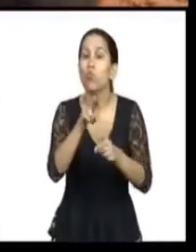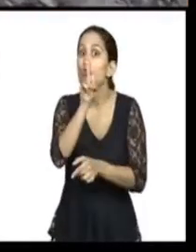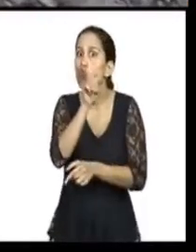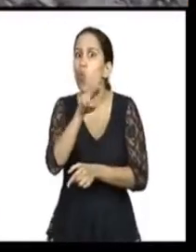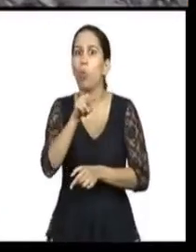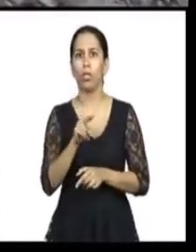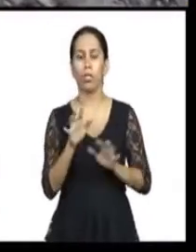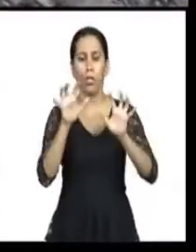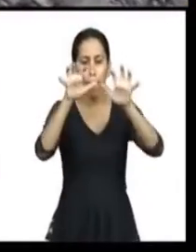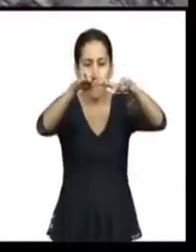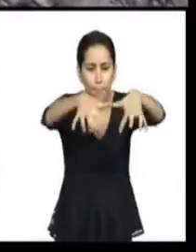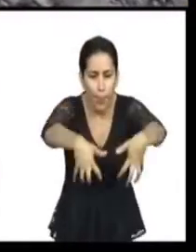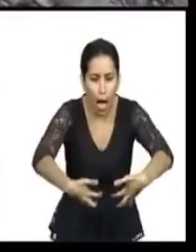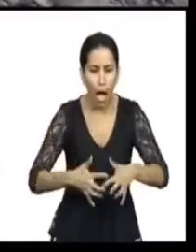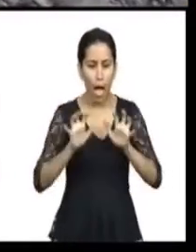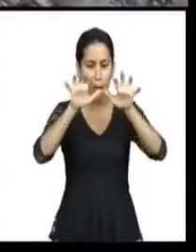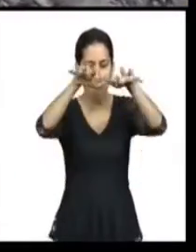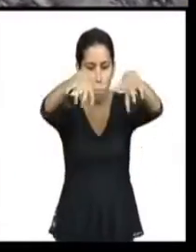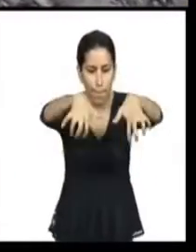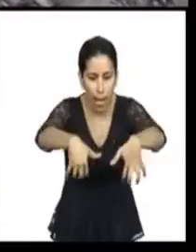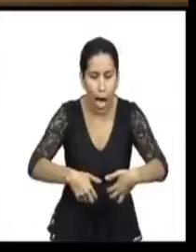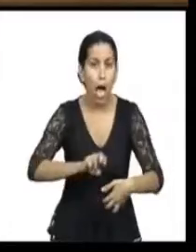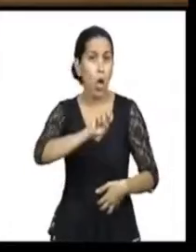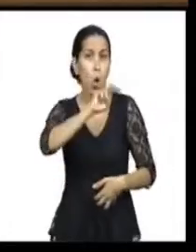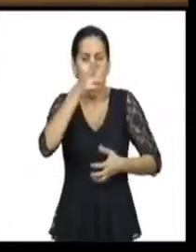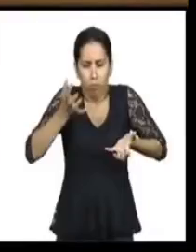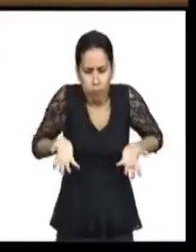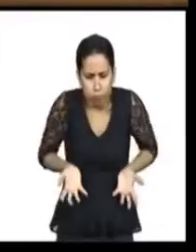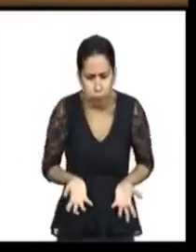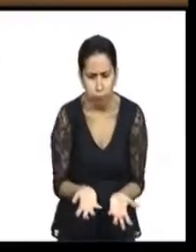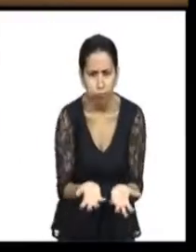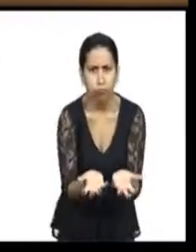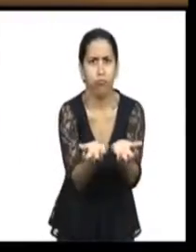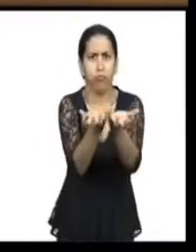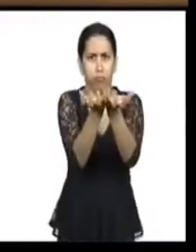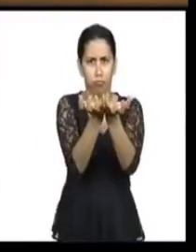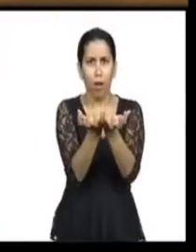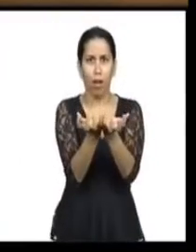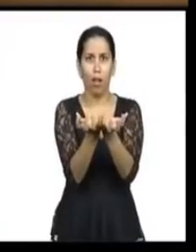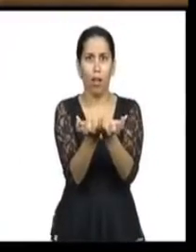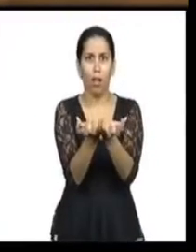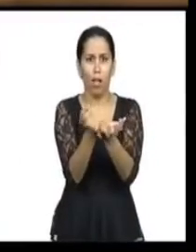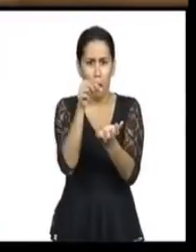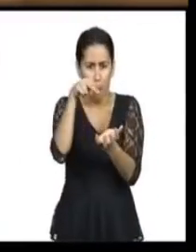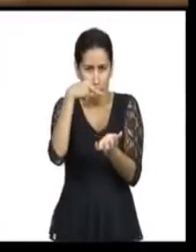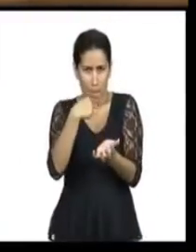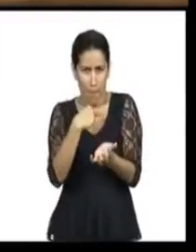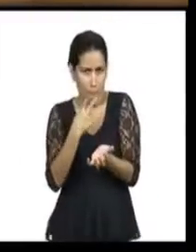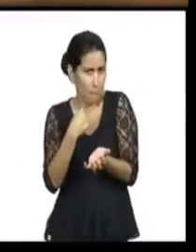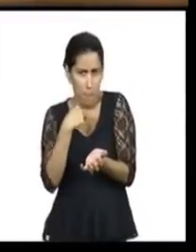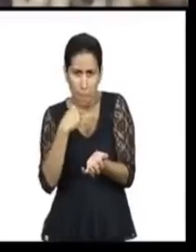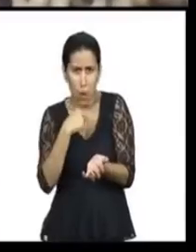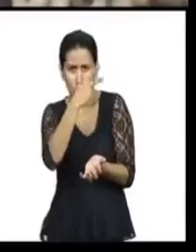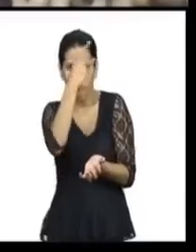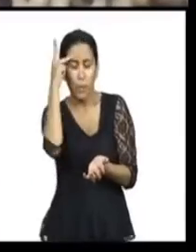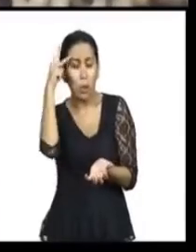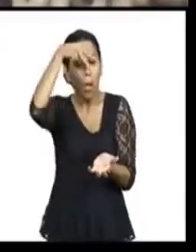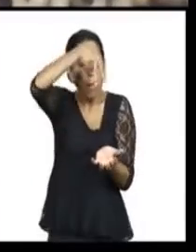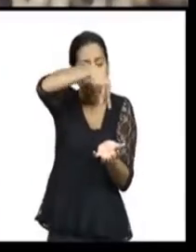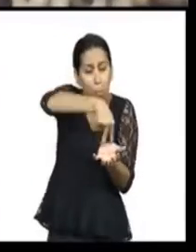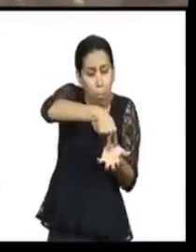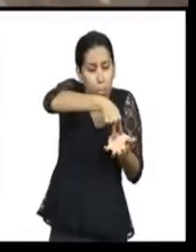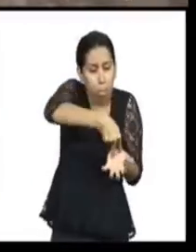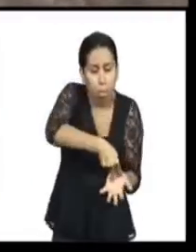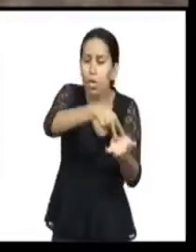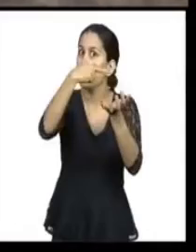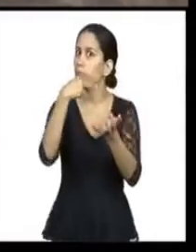e escavadeiras como plataformas. Essas peças não foram feitas para elevar pessoas. Nos limites da